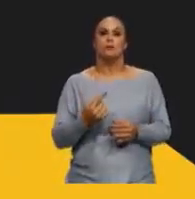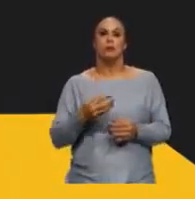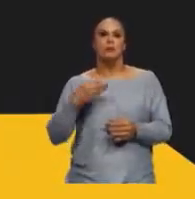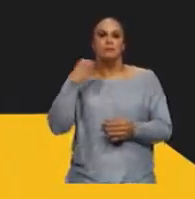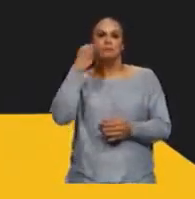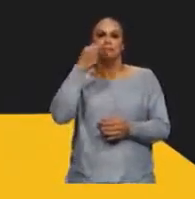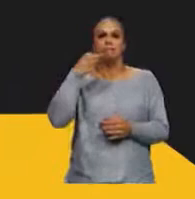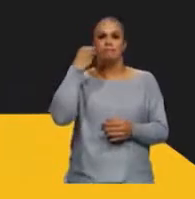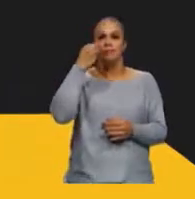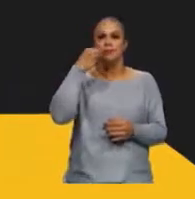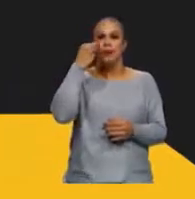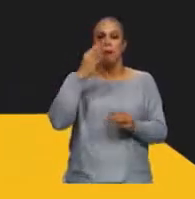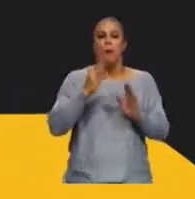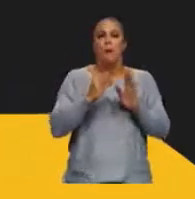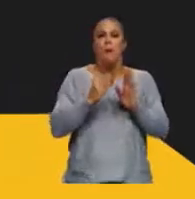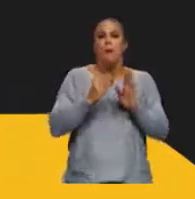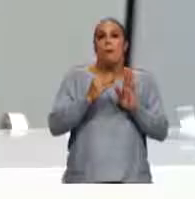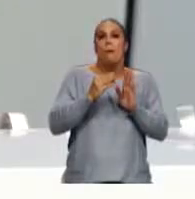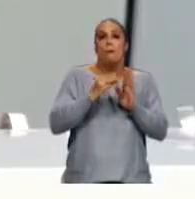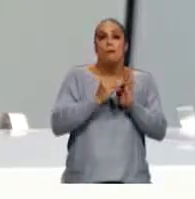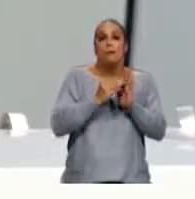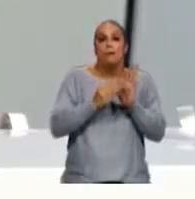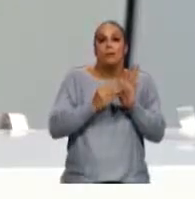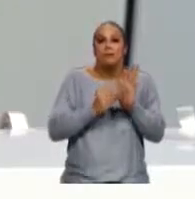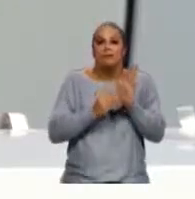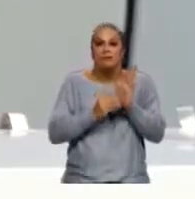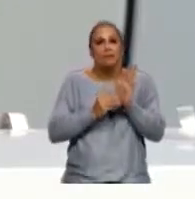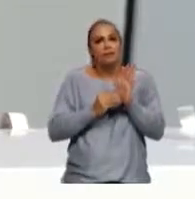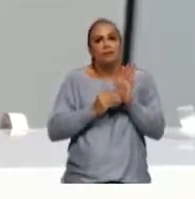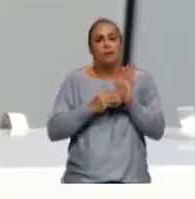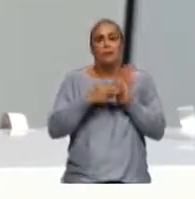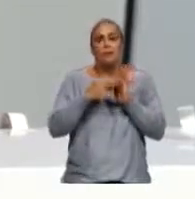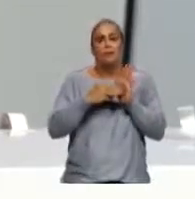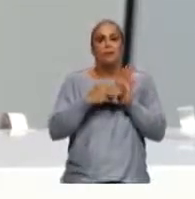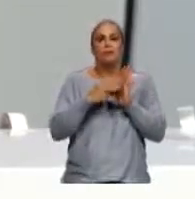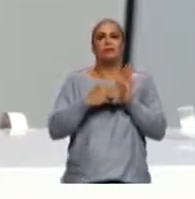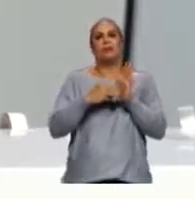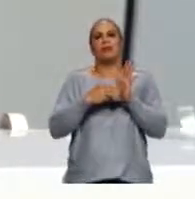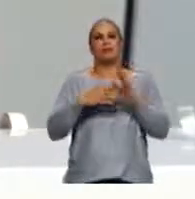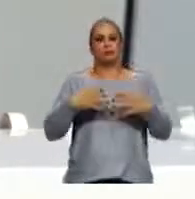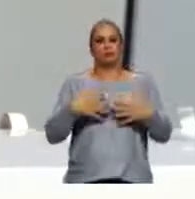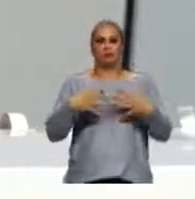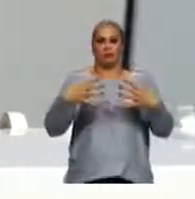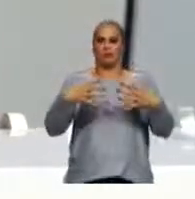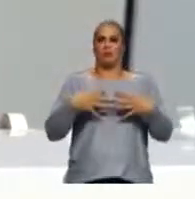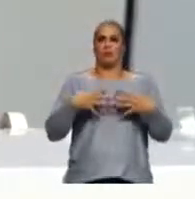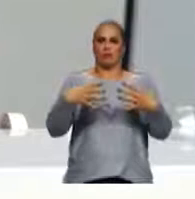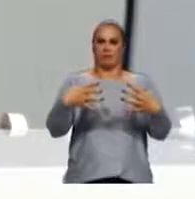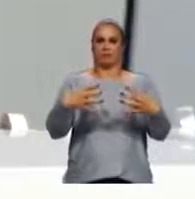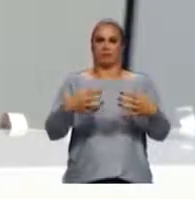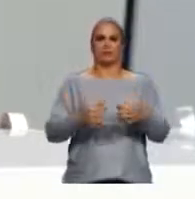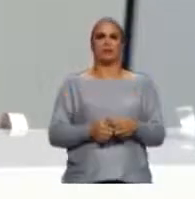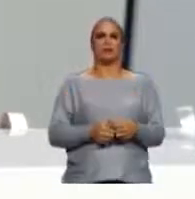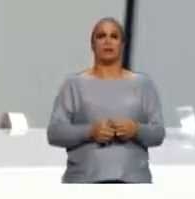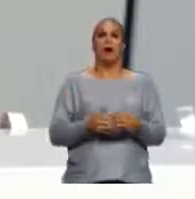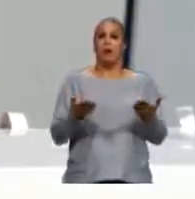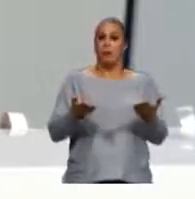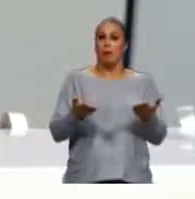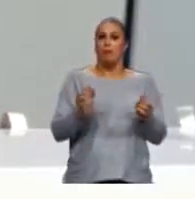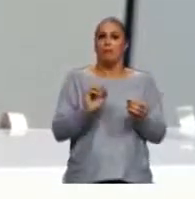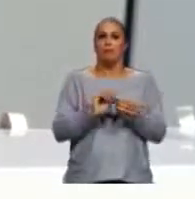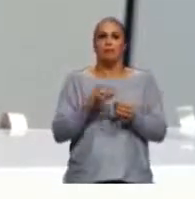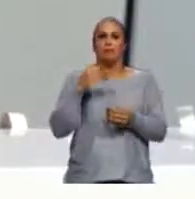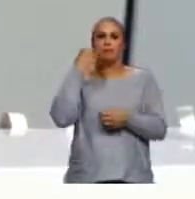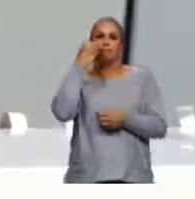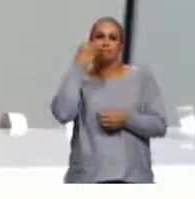simular o modelo de um pulmão. Será essas vias respiratórias que eu falei, então a gente agora vai fazer um simulador do